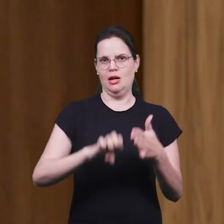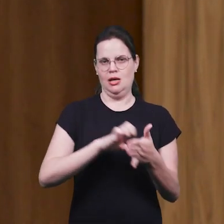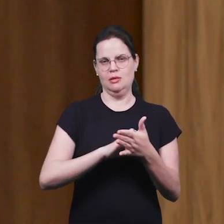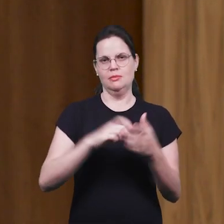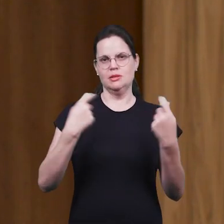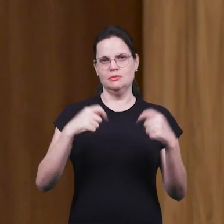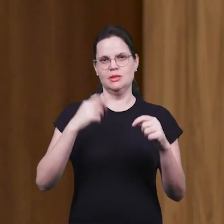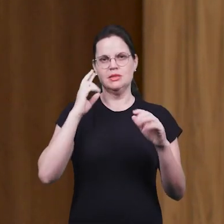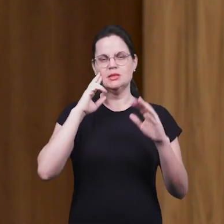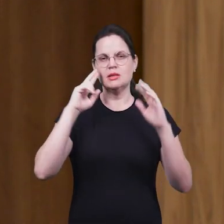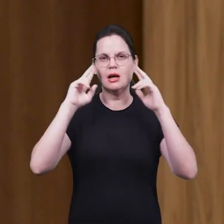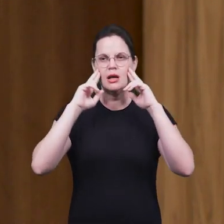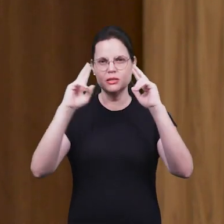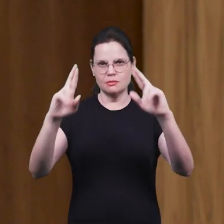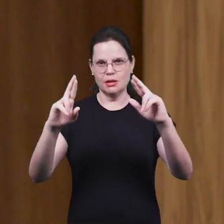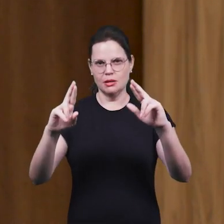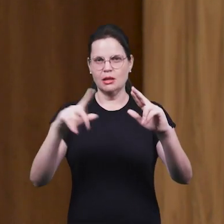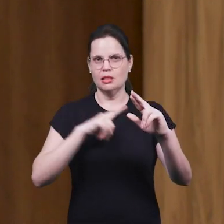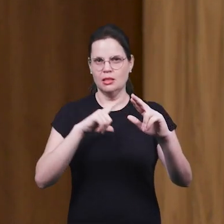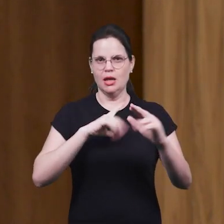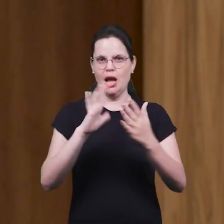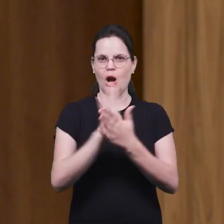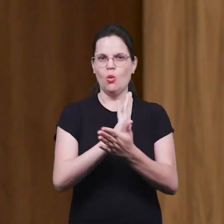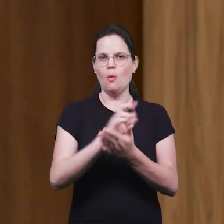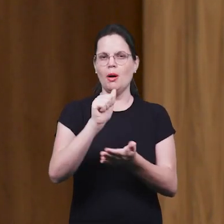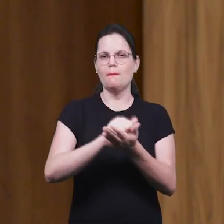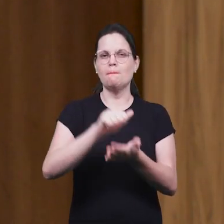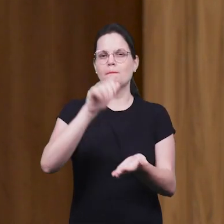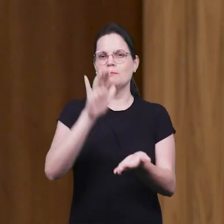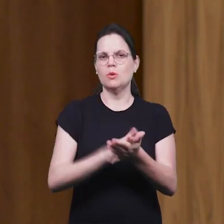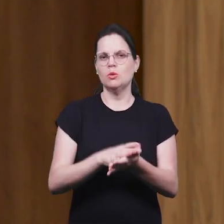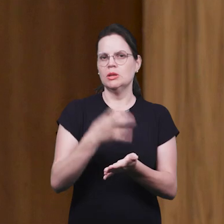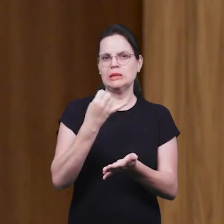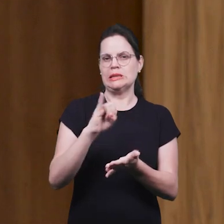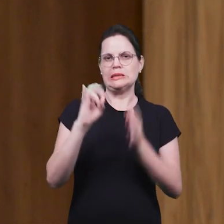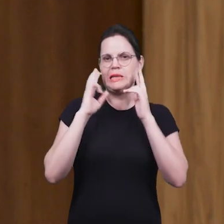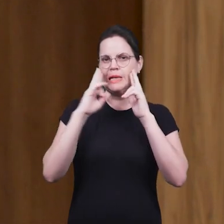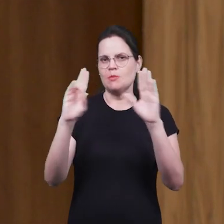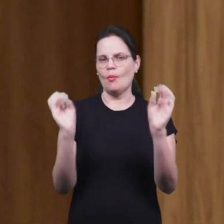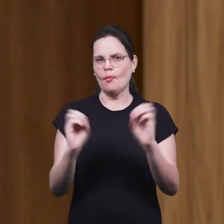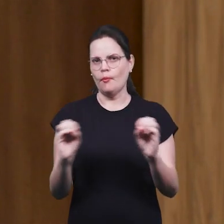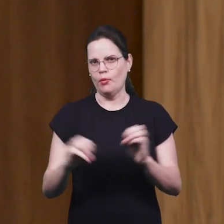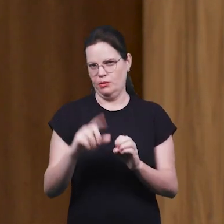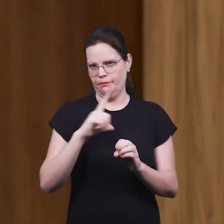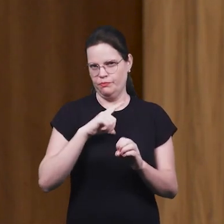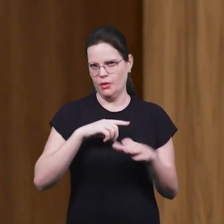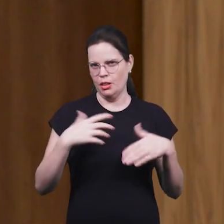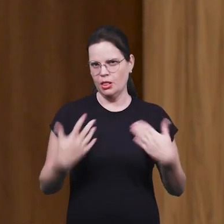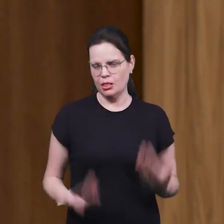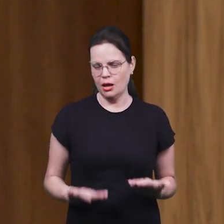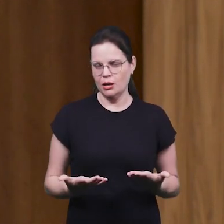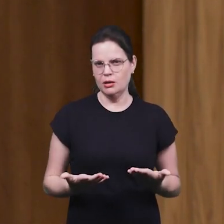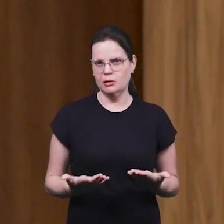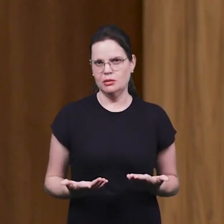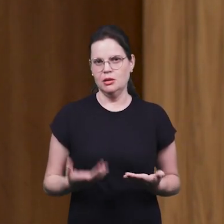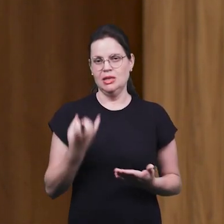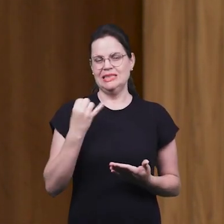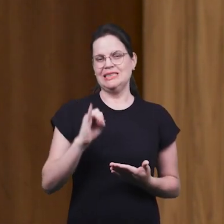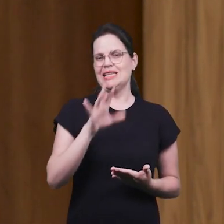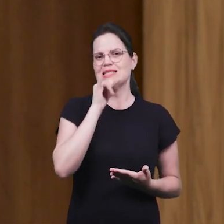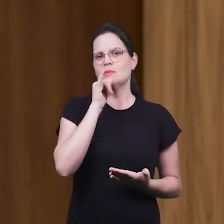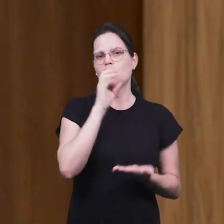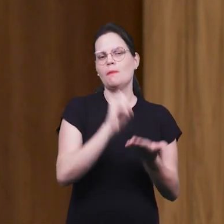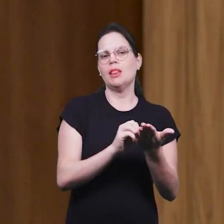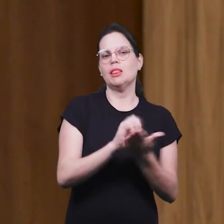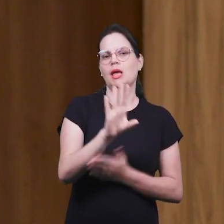de estabilidade? Tem alguma sanção, dentro da legislação, caso a empresa venha dispensar